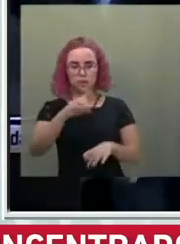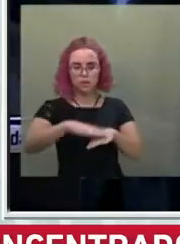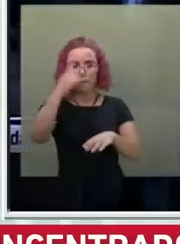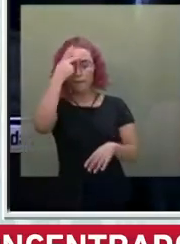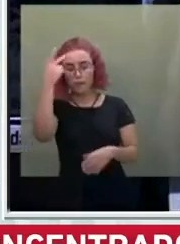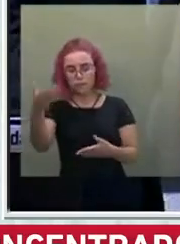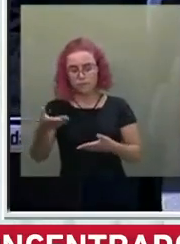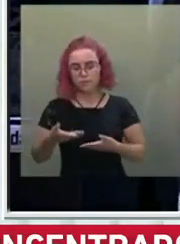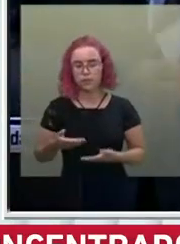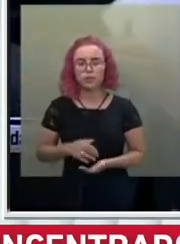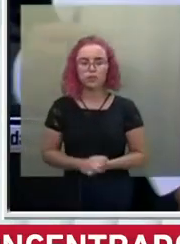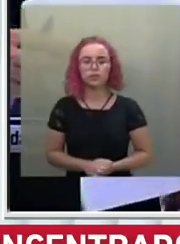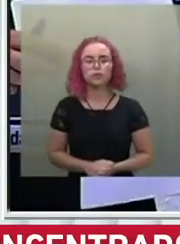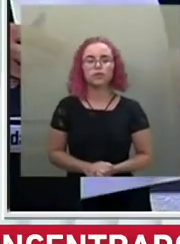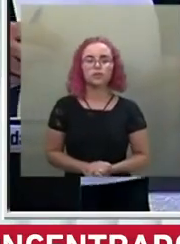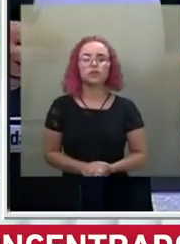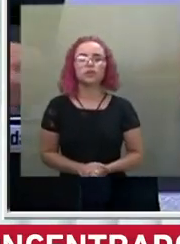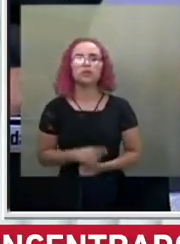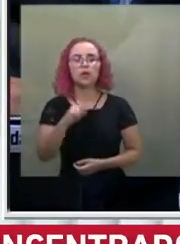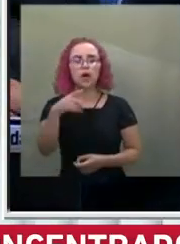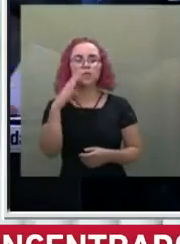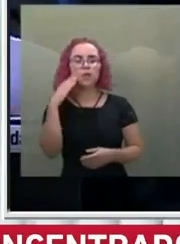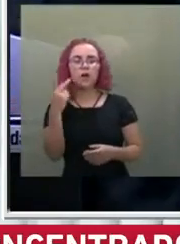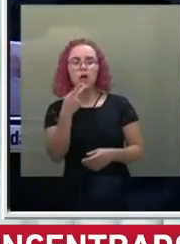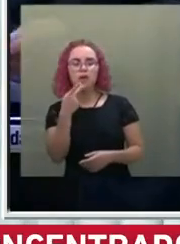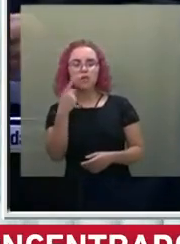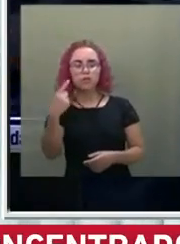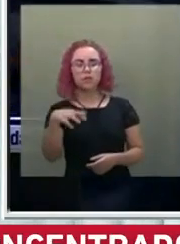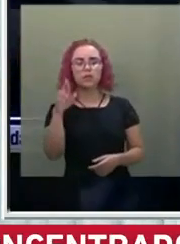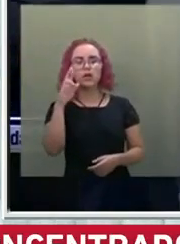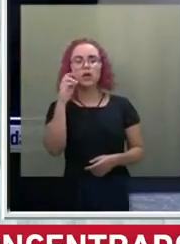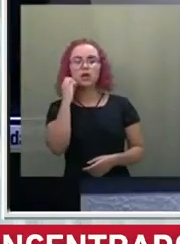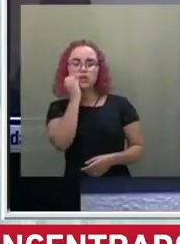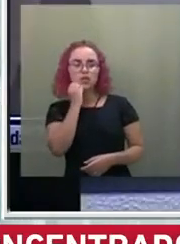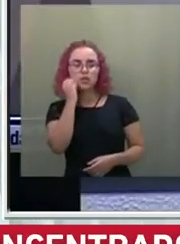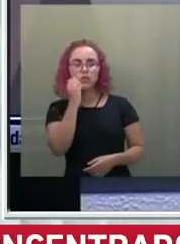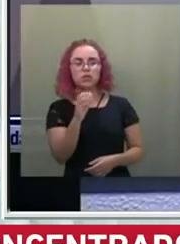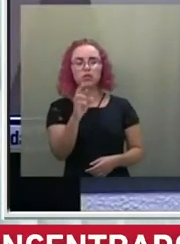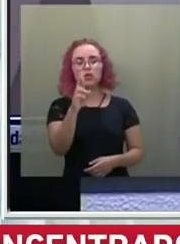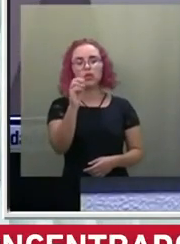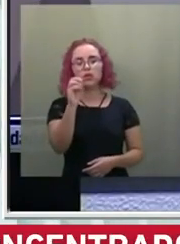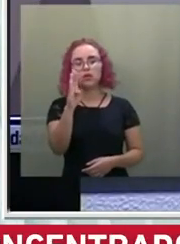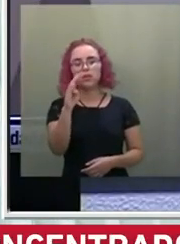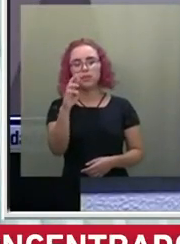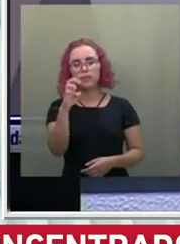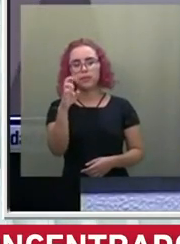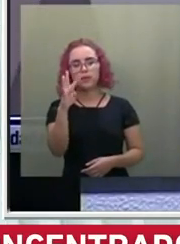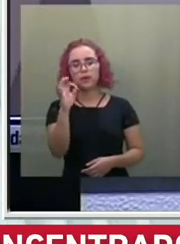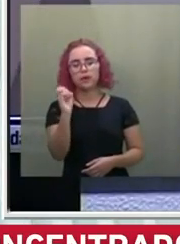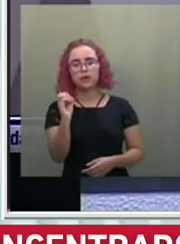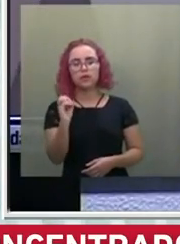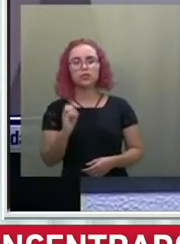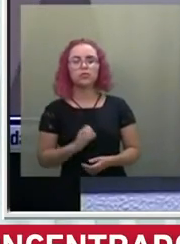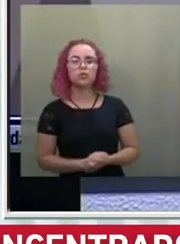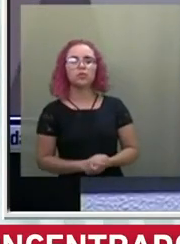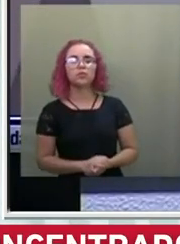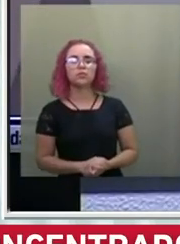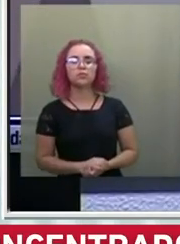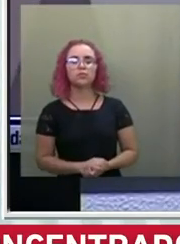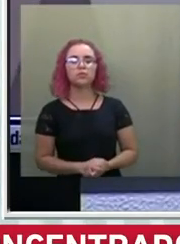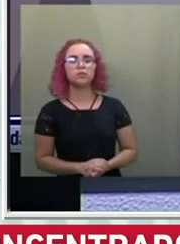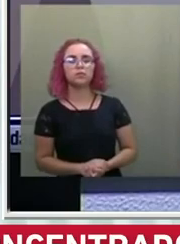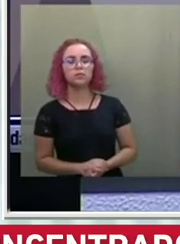problemático essa questão da reeleição porque trava esse tipo de coisa. Tem que diminuir o tamanho do Estado. O Estado tem que ser do tamanho